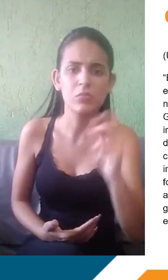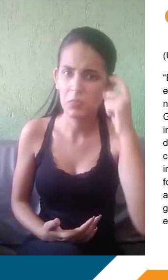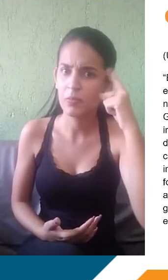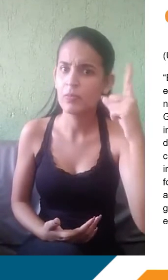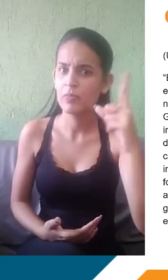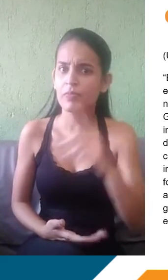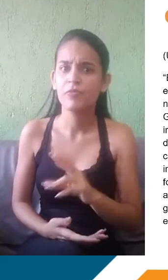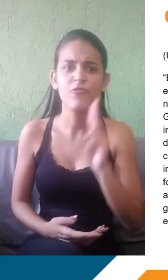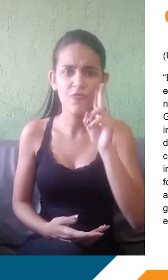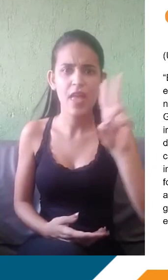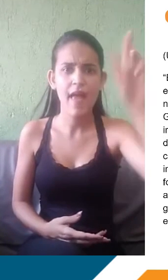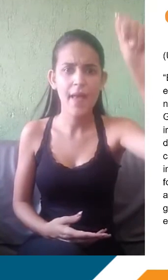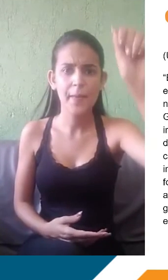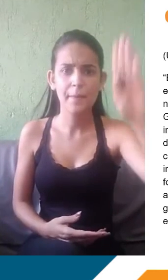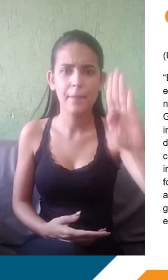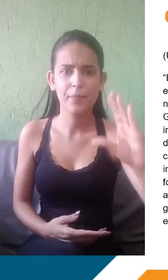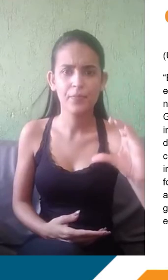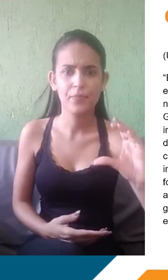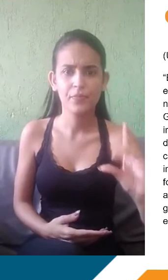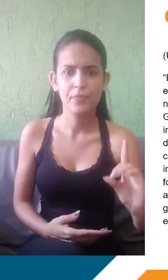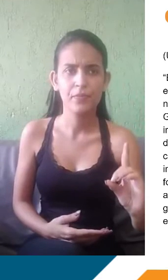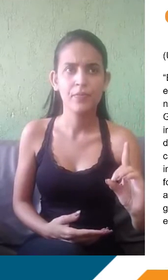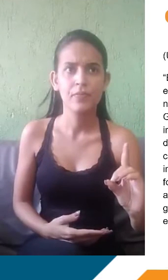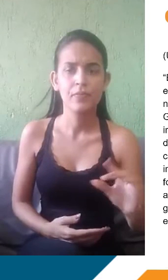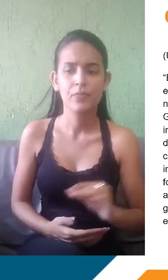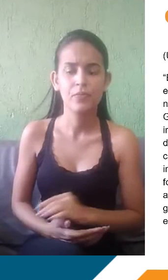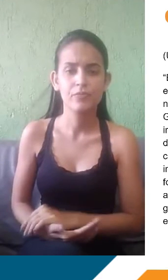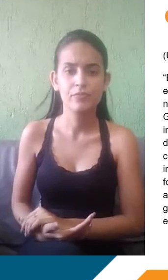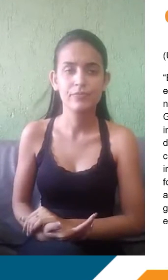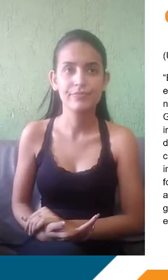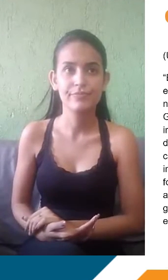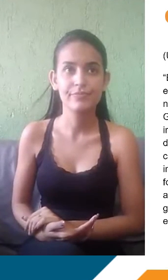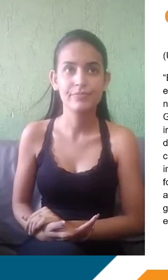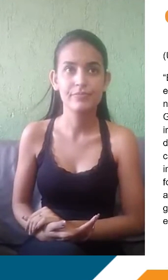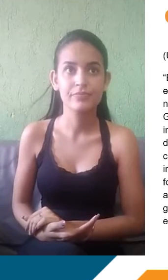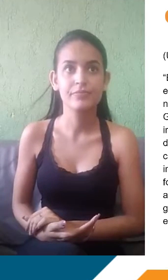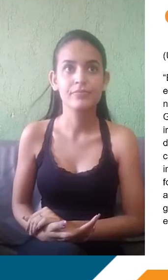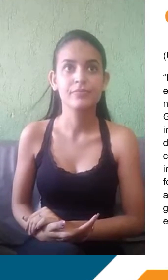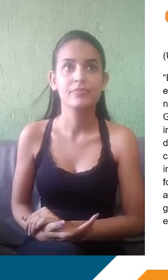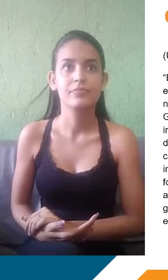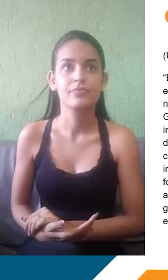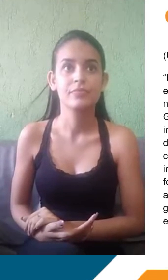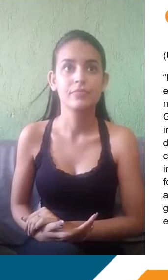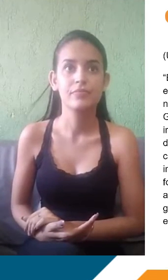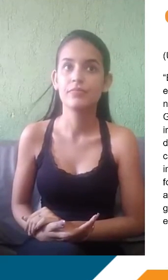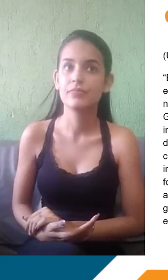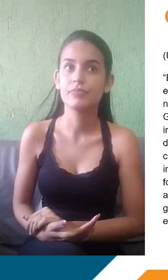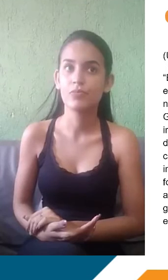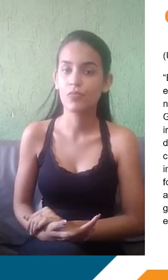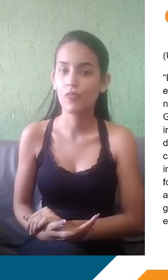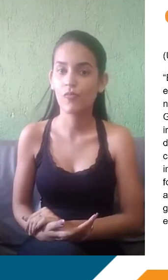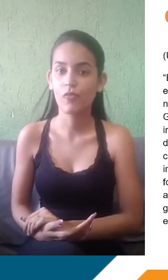C, dialético. E letra D, silogístico. O raciocínio indutivo tem como caminho partir de um